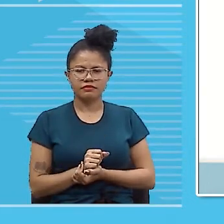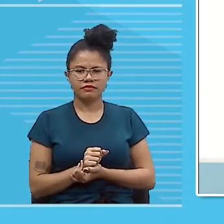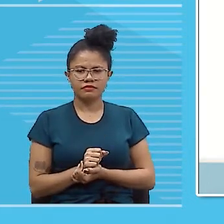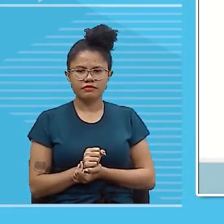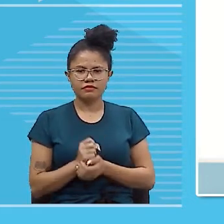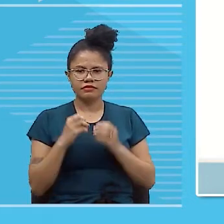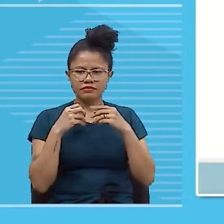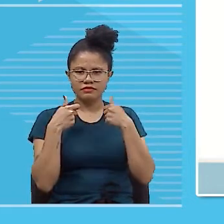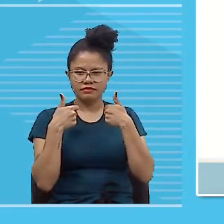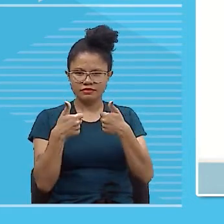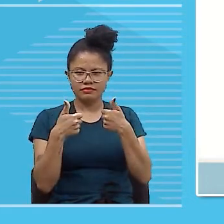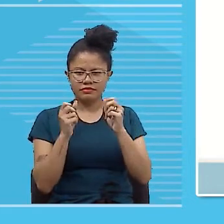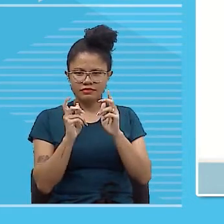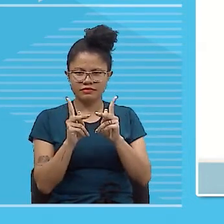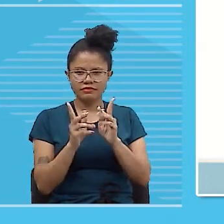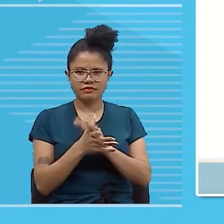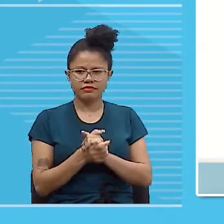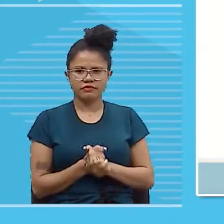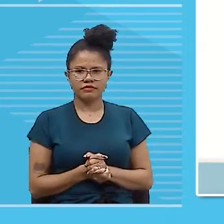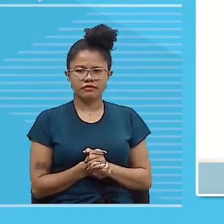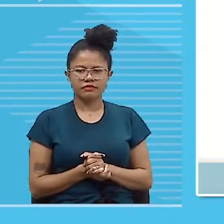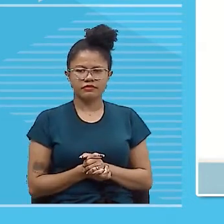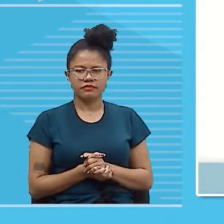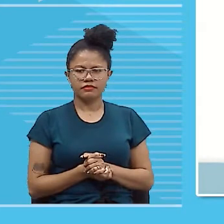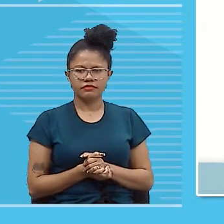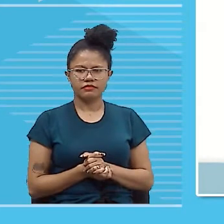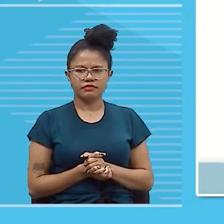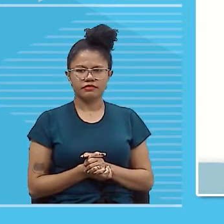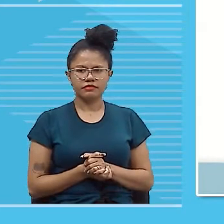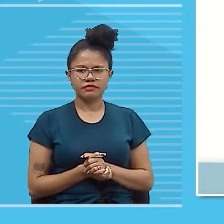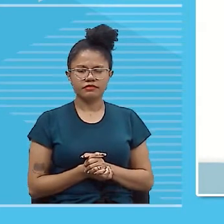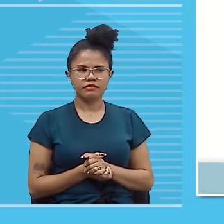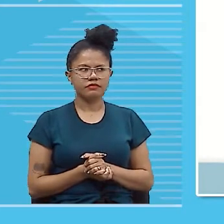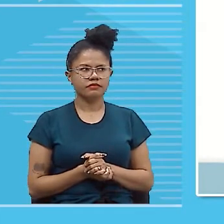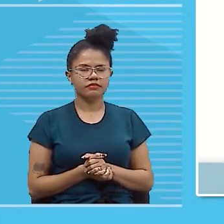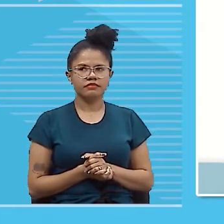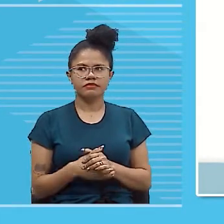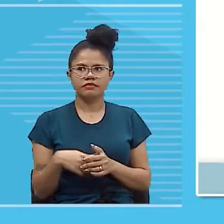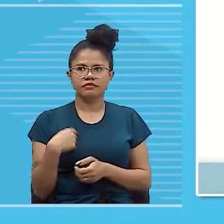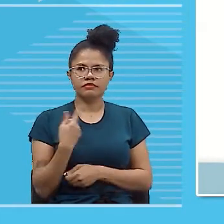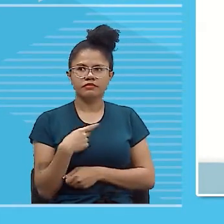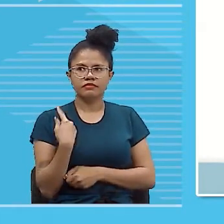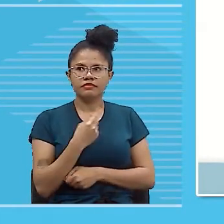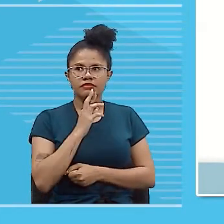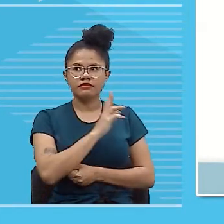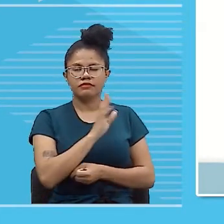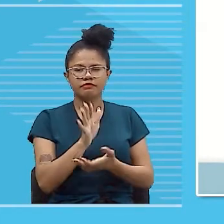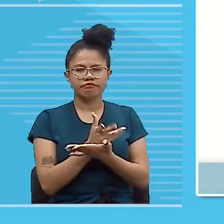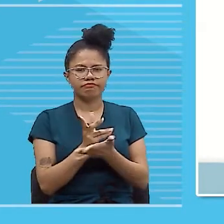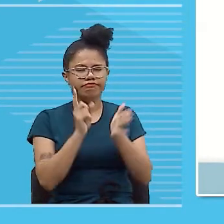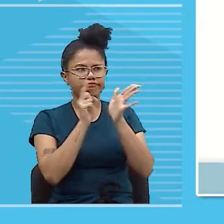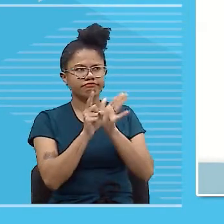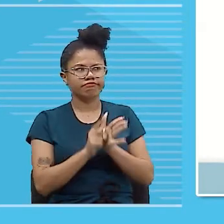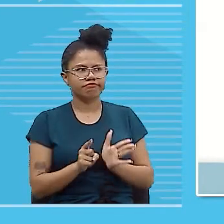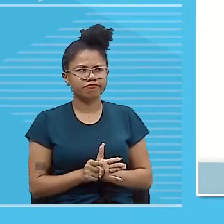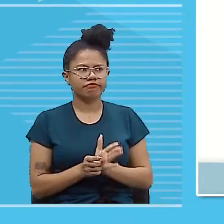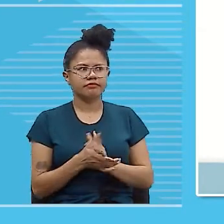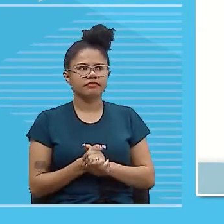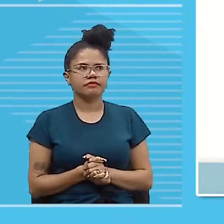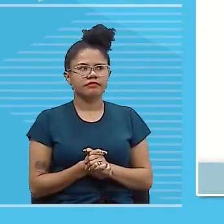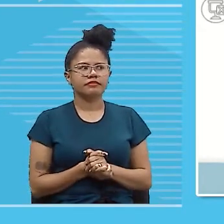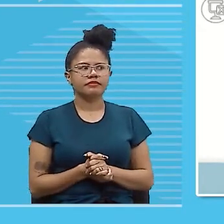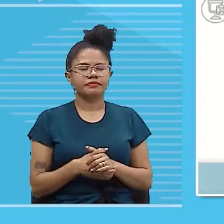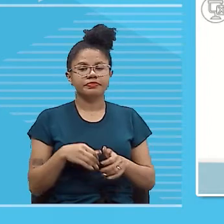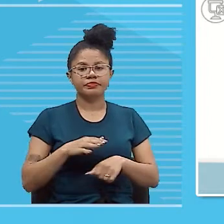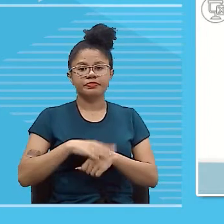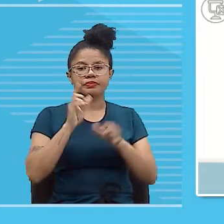lindo muito bem Depois a gente faz aqui umas questões aliás vamos fazer muito mais questões do